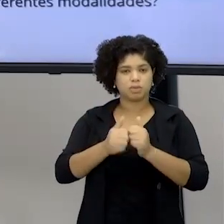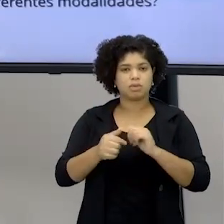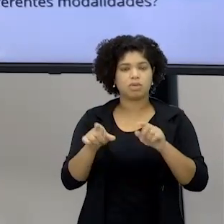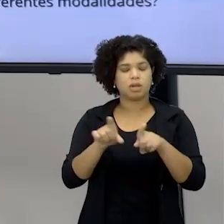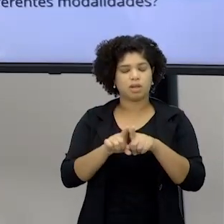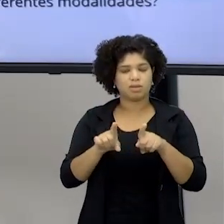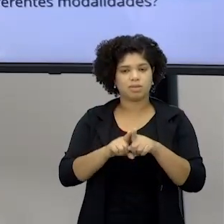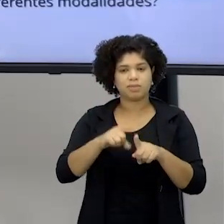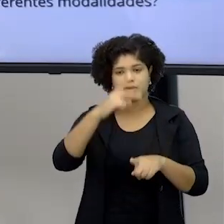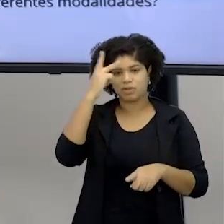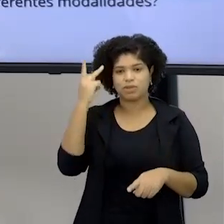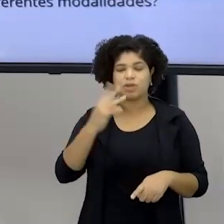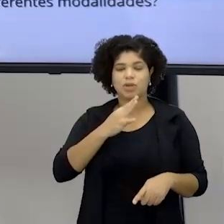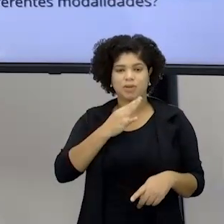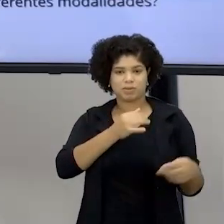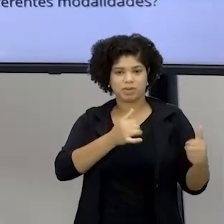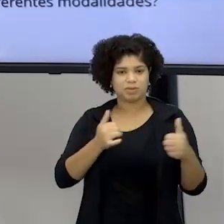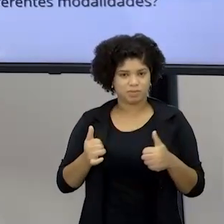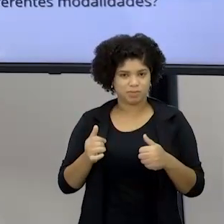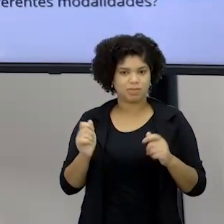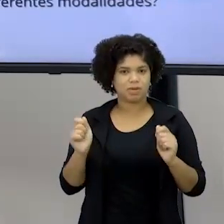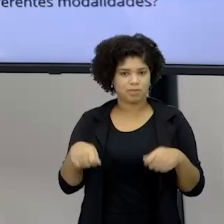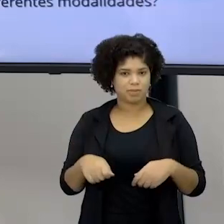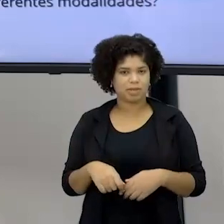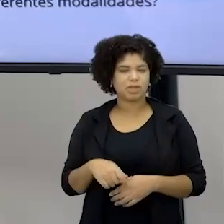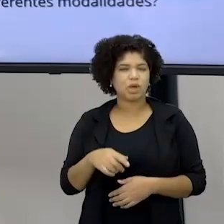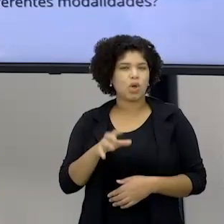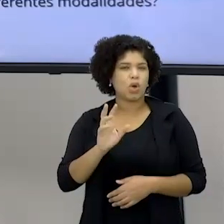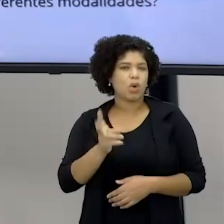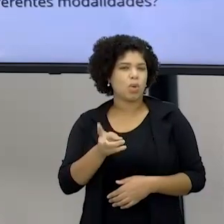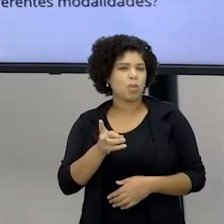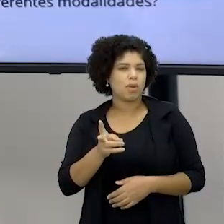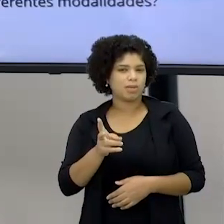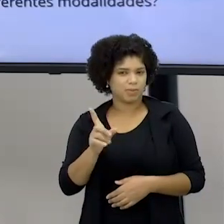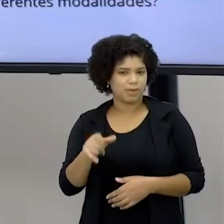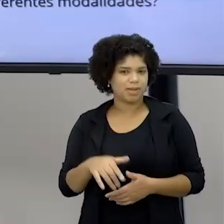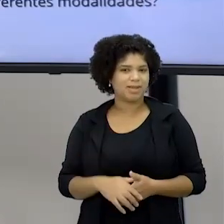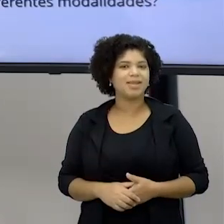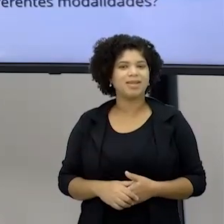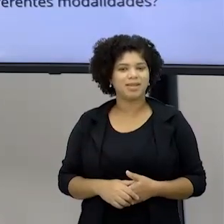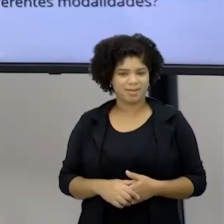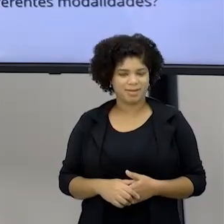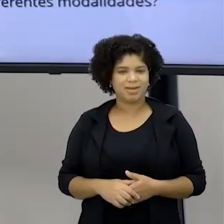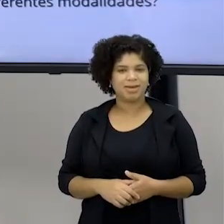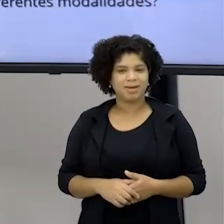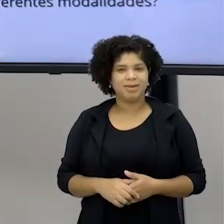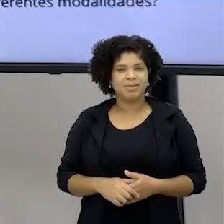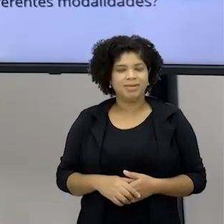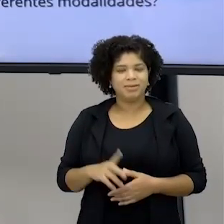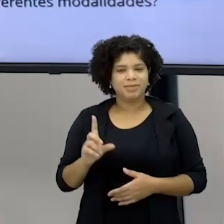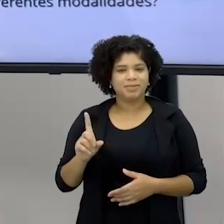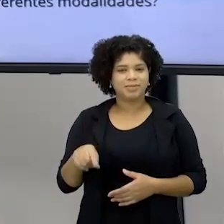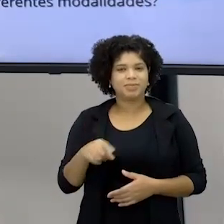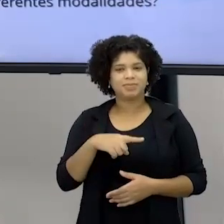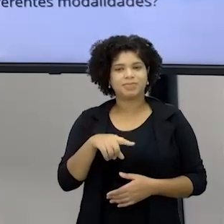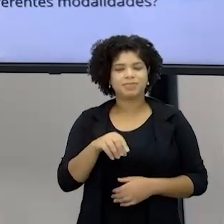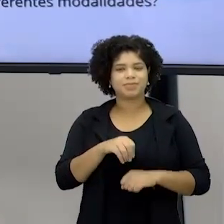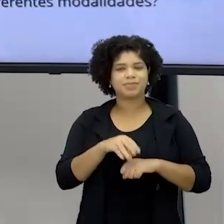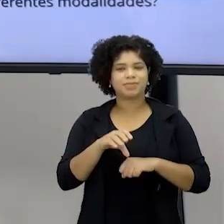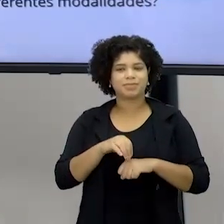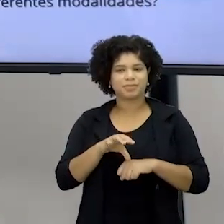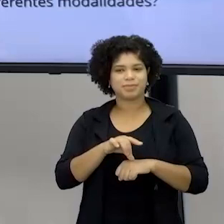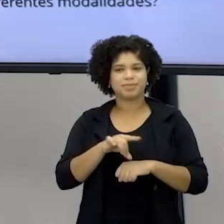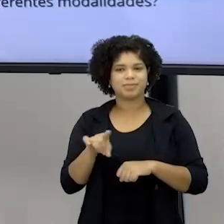que apresentam, que são apresentados da mesma forma que o futebol? Então fica aí uma das questões norteadoras para